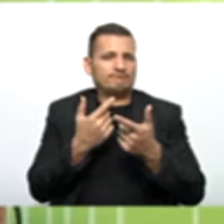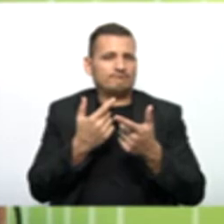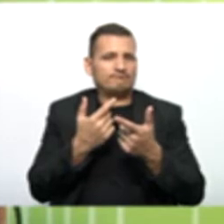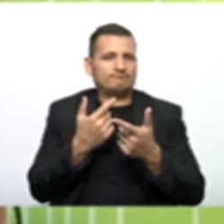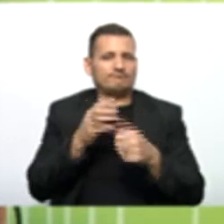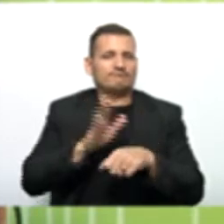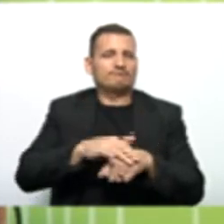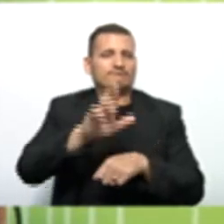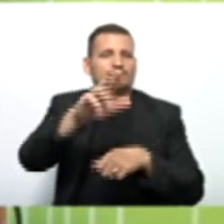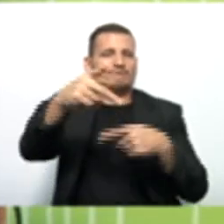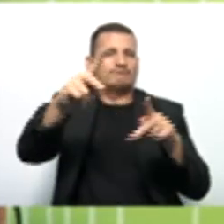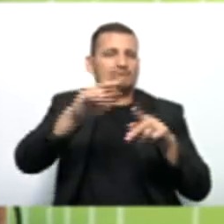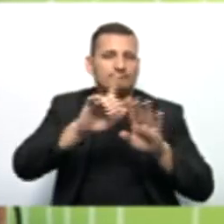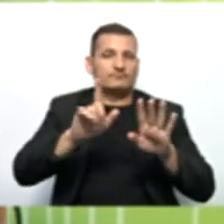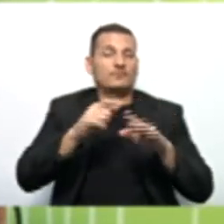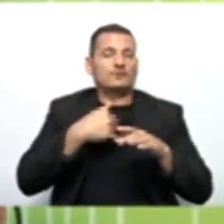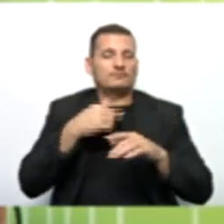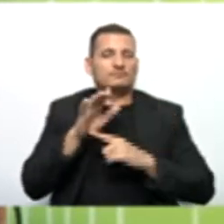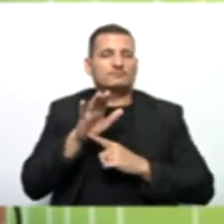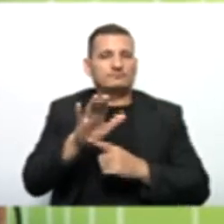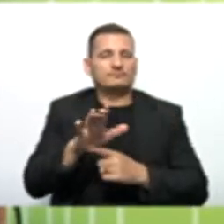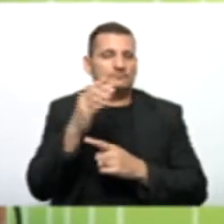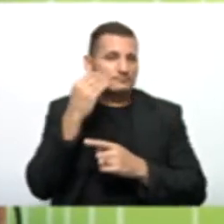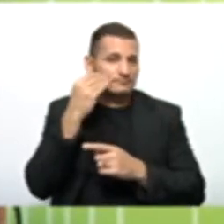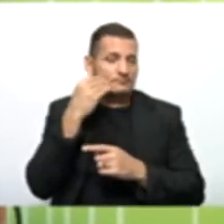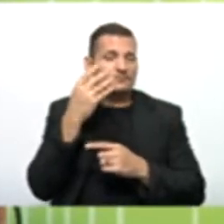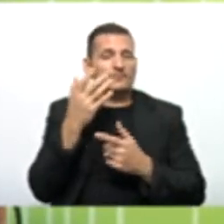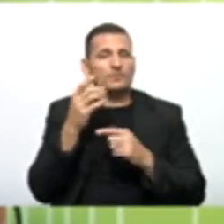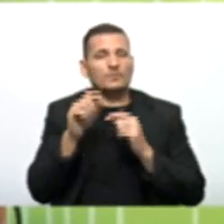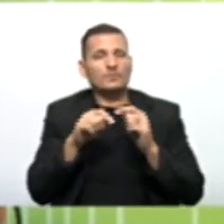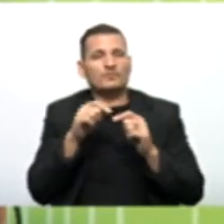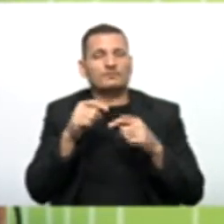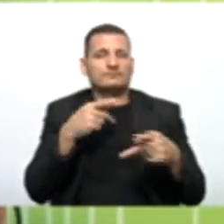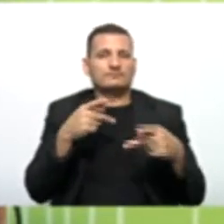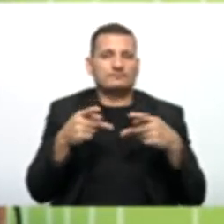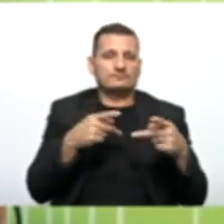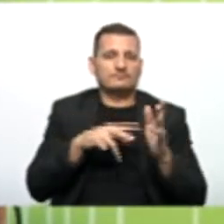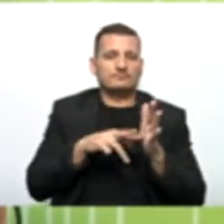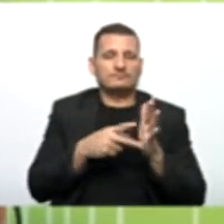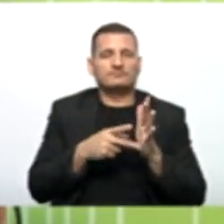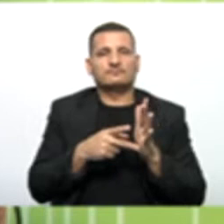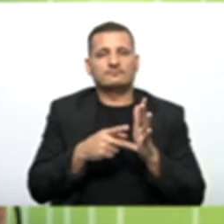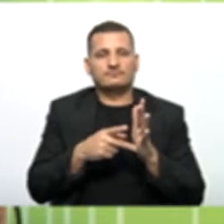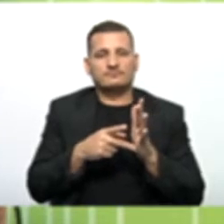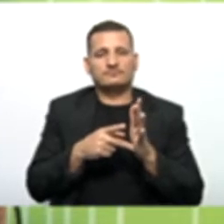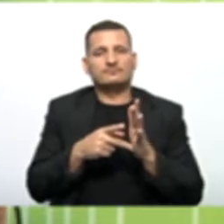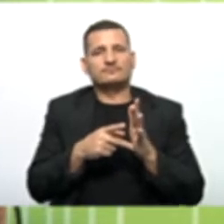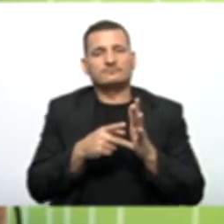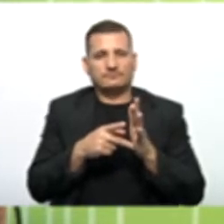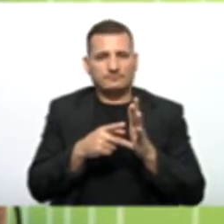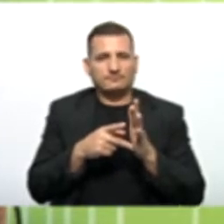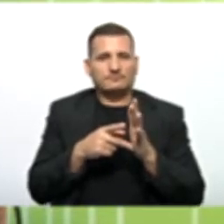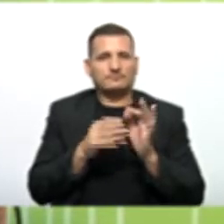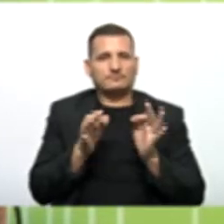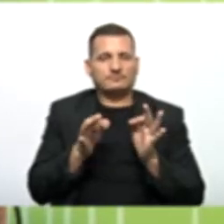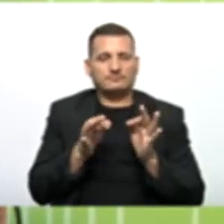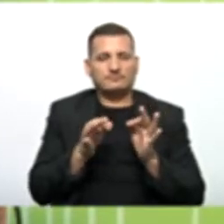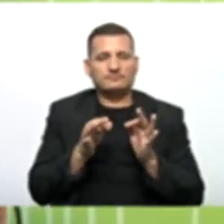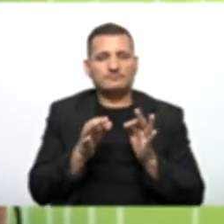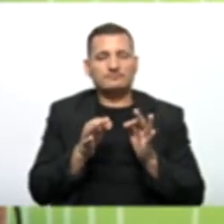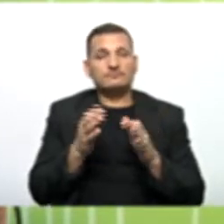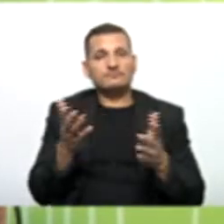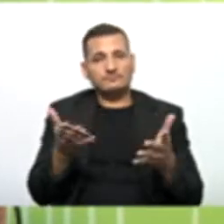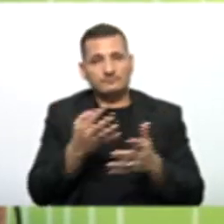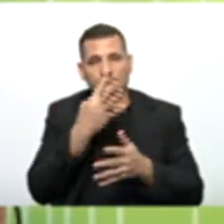vai ver aí o que o pessoal aqui da cidade acha, o que é projeto, o que tem, qual é a noção que a gente tem disso aí. Então a gente vai assistir um